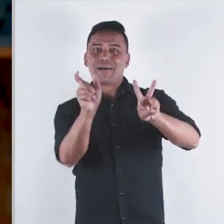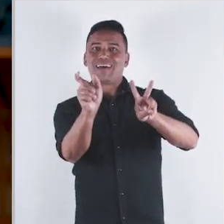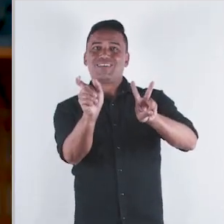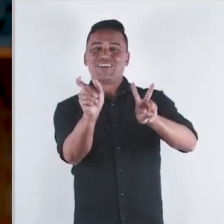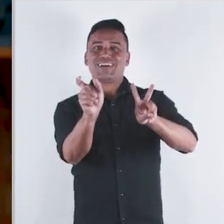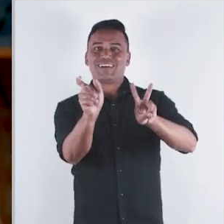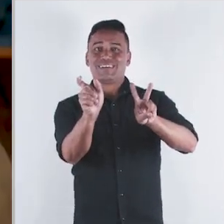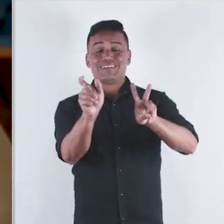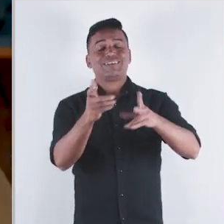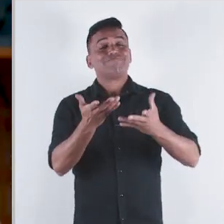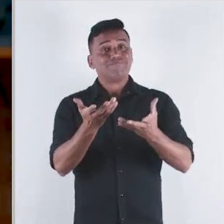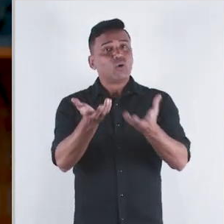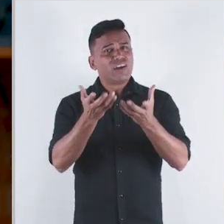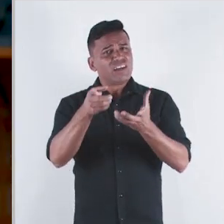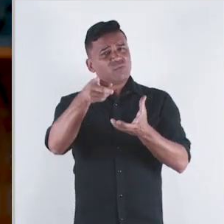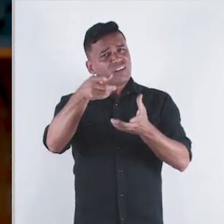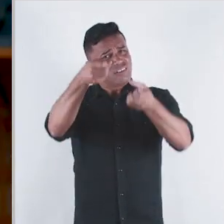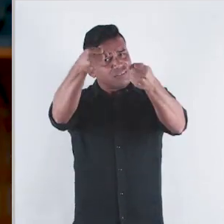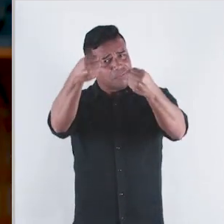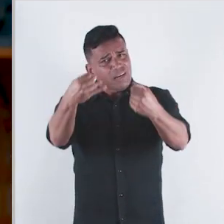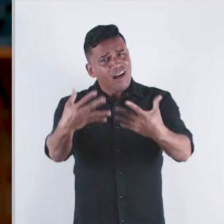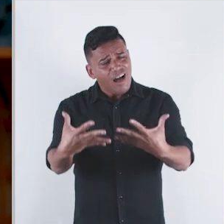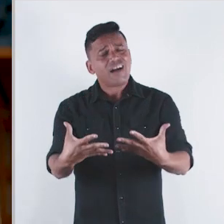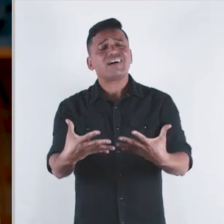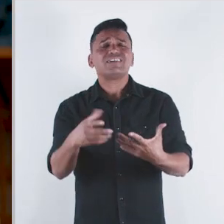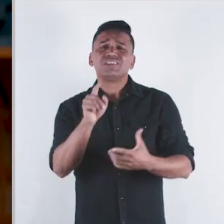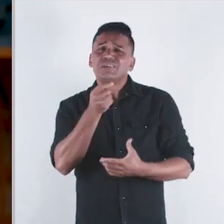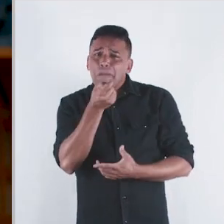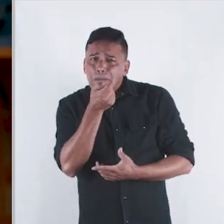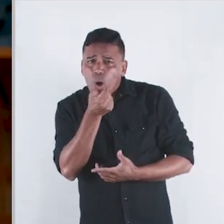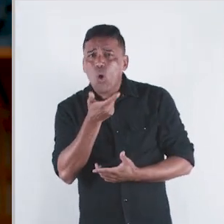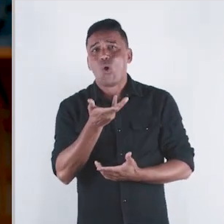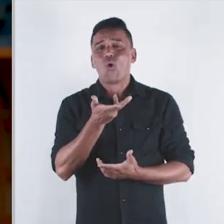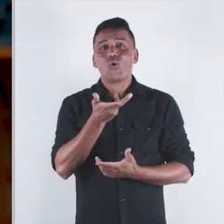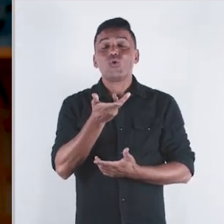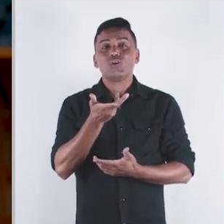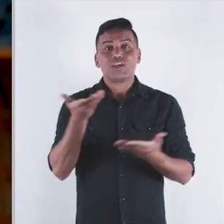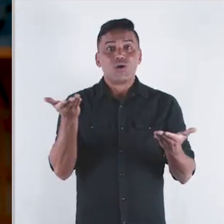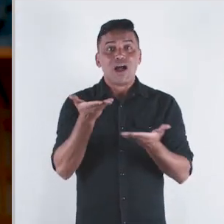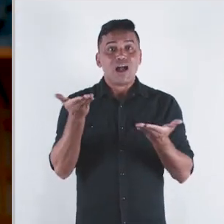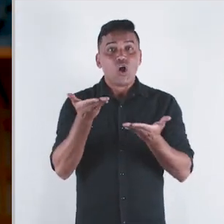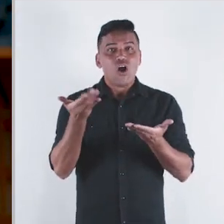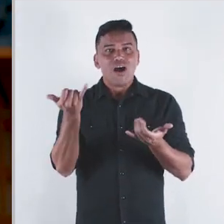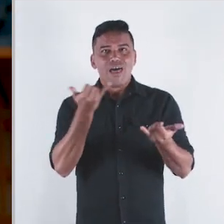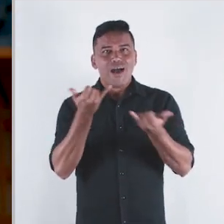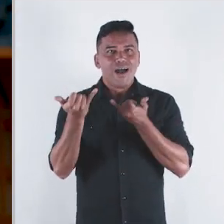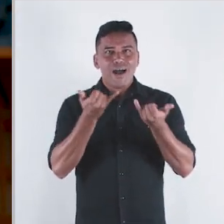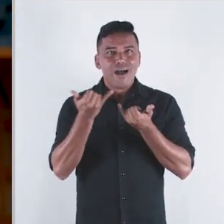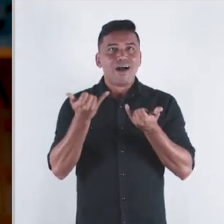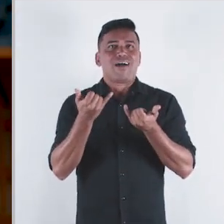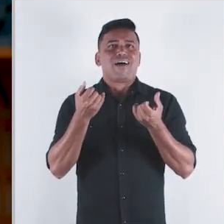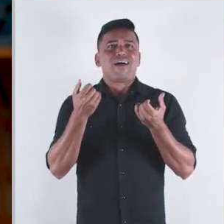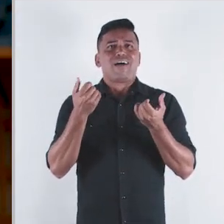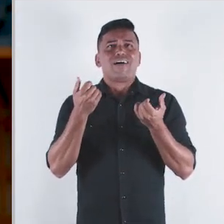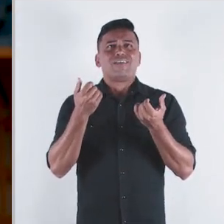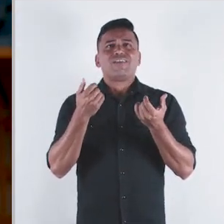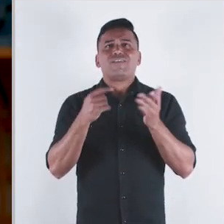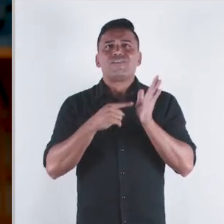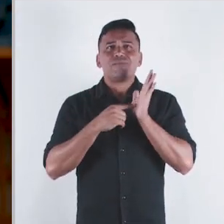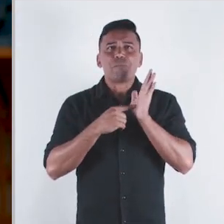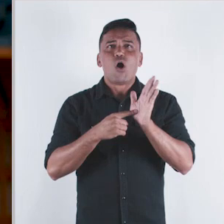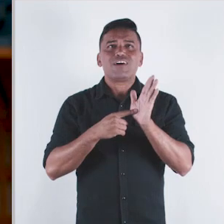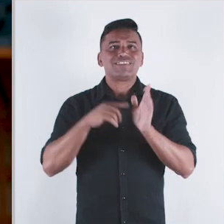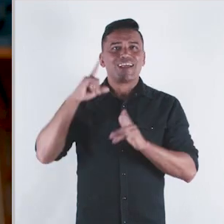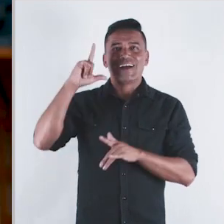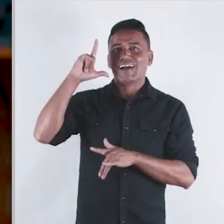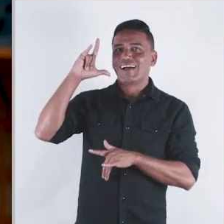E aí eu queria que você falasse um pouco sobre isso, porque agora, quando você trouxe essa referência do Instagram, porque eu